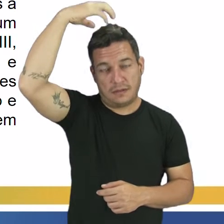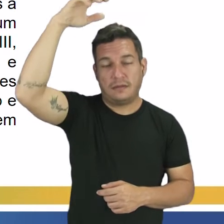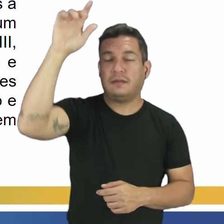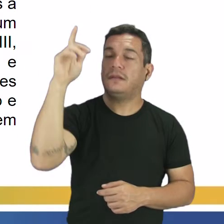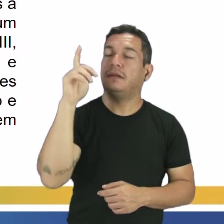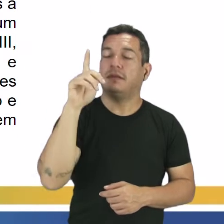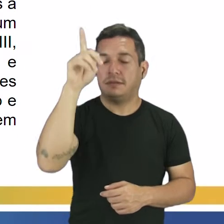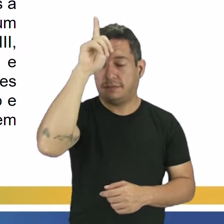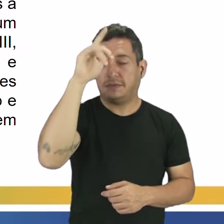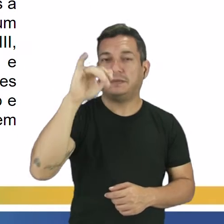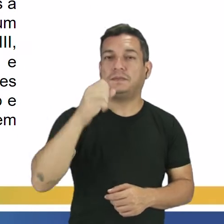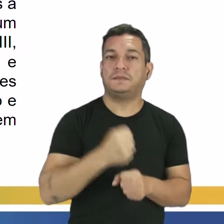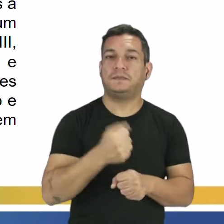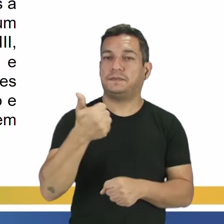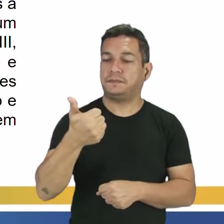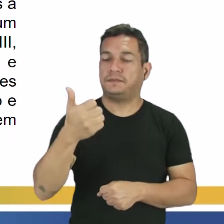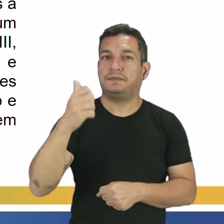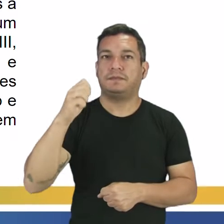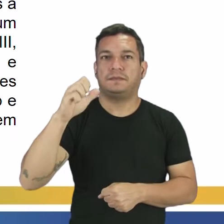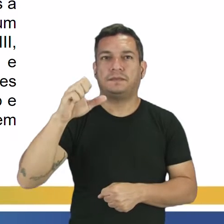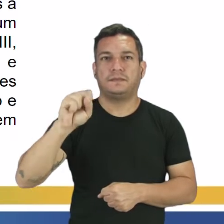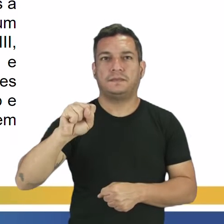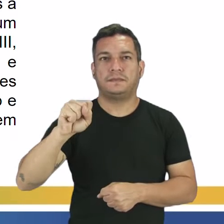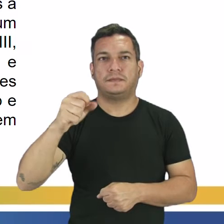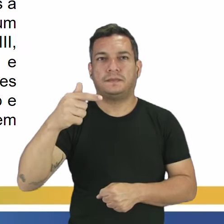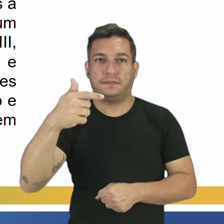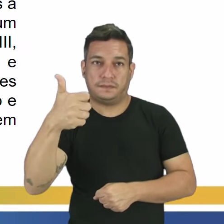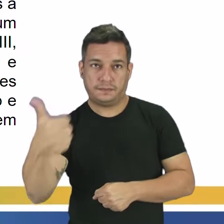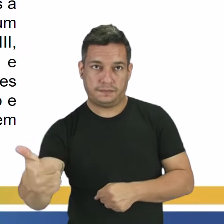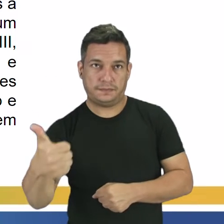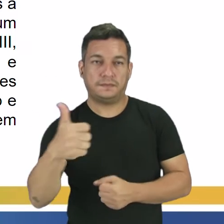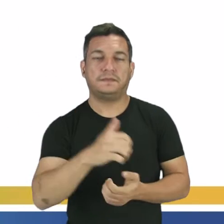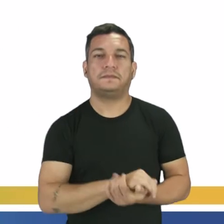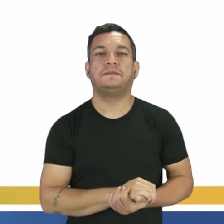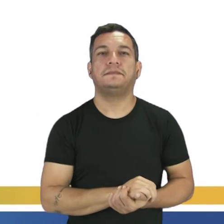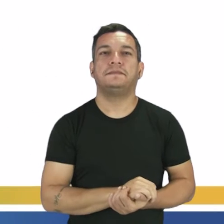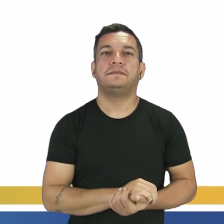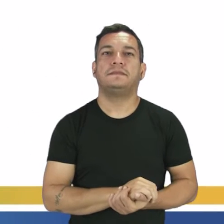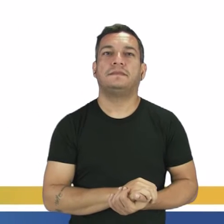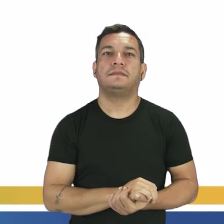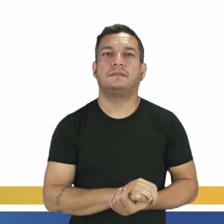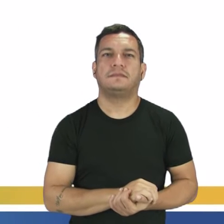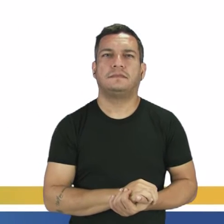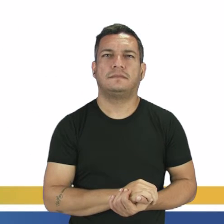1871, concluindo assim o processo de unificação alemã.